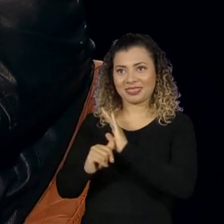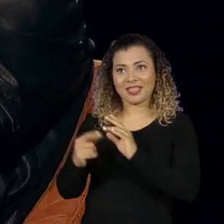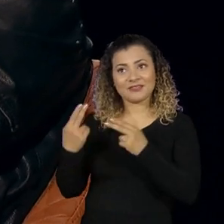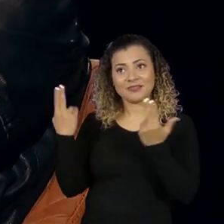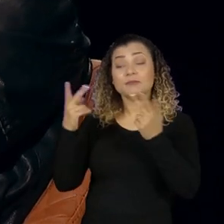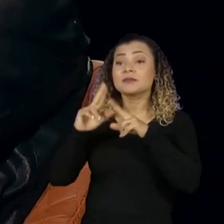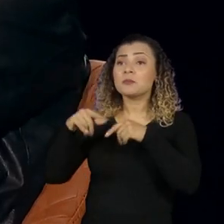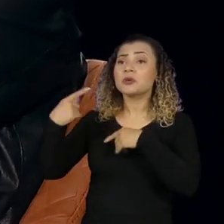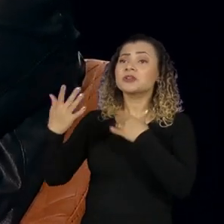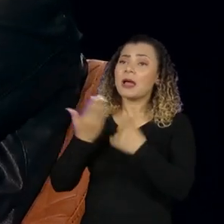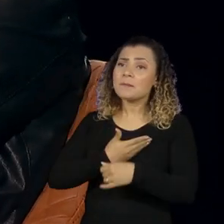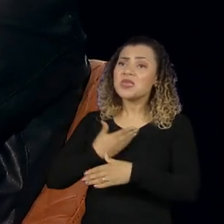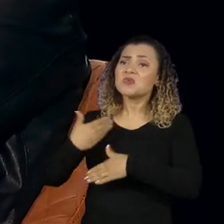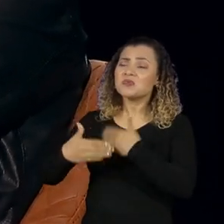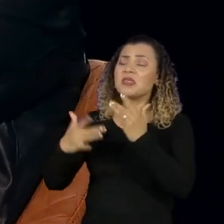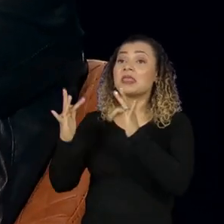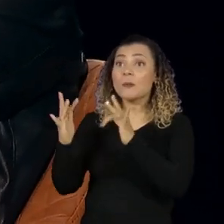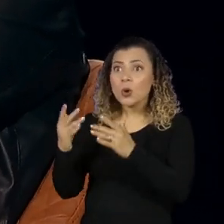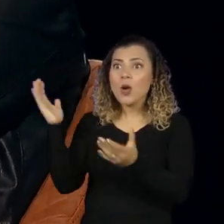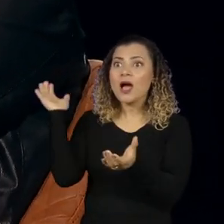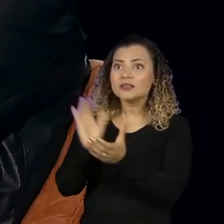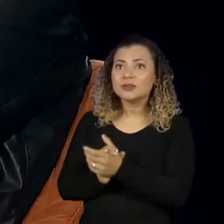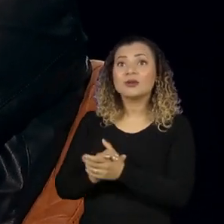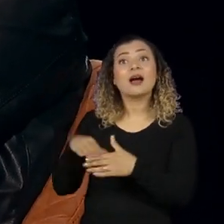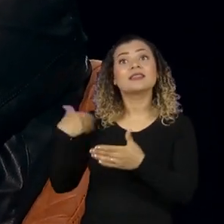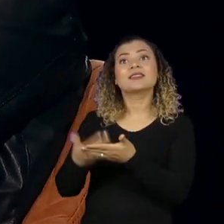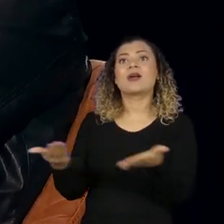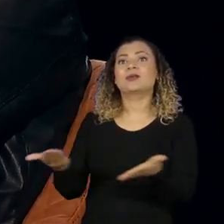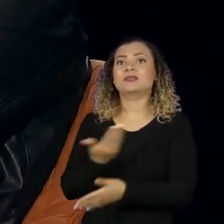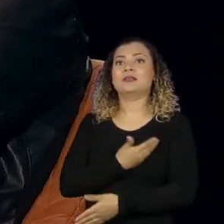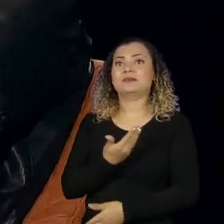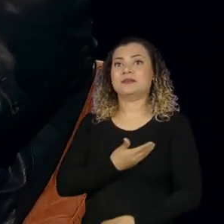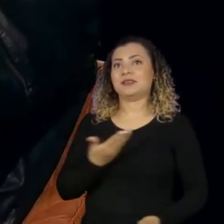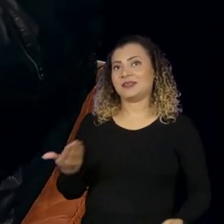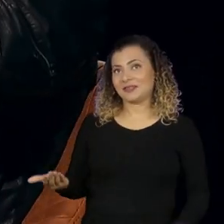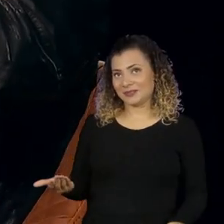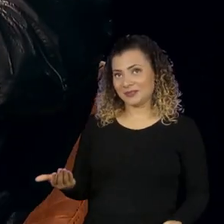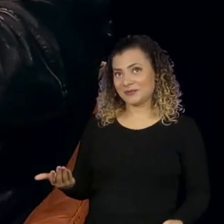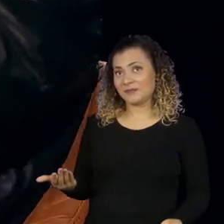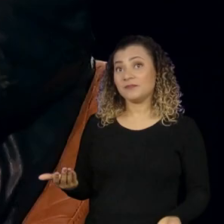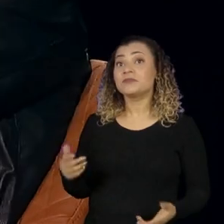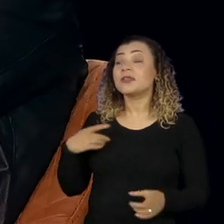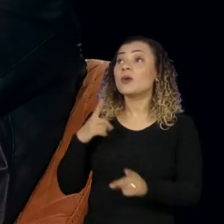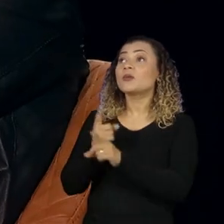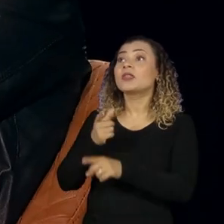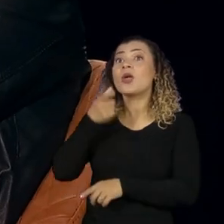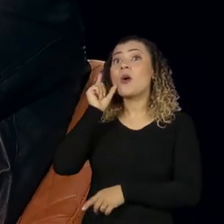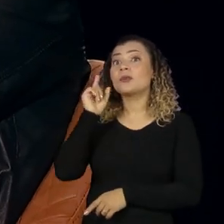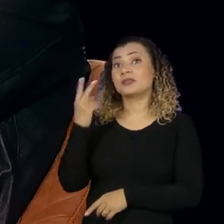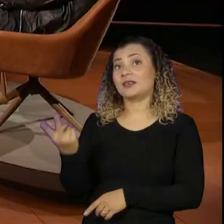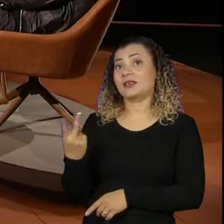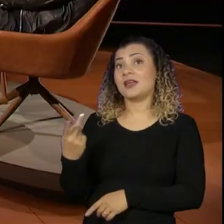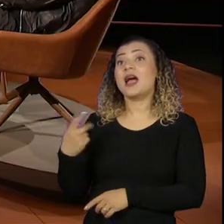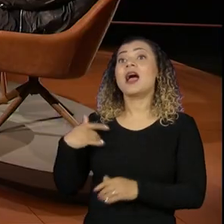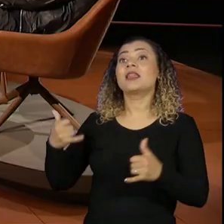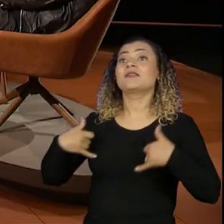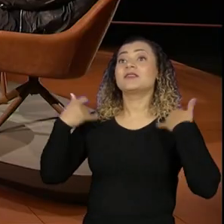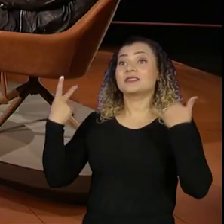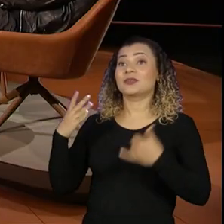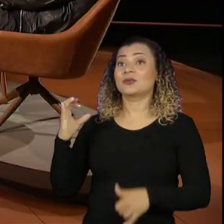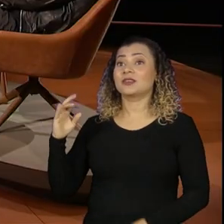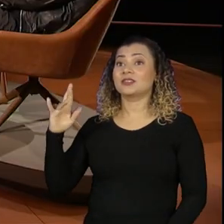e casou. Ficou muito tempo junto. E a gente é muito amigo até hoje, né? Pô, encontrei com ela ontem, no aniversário do Cristiano